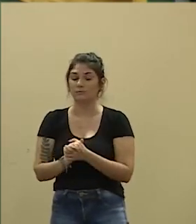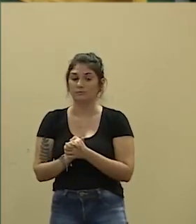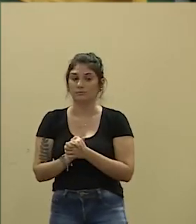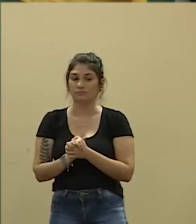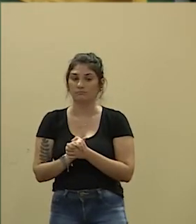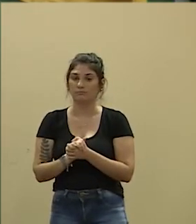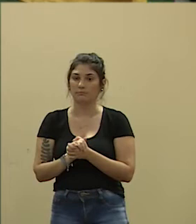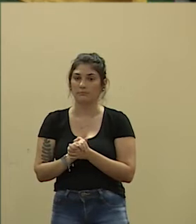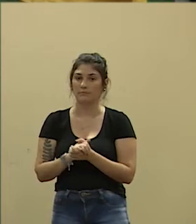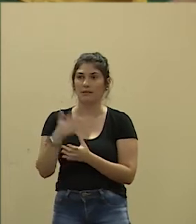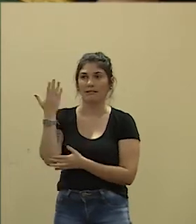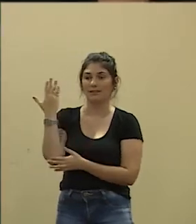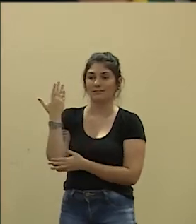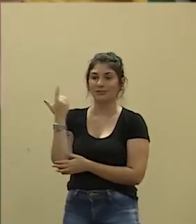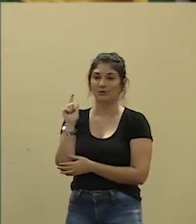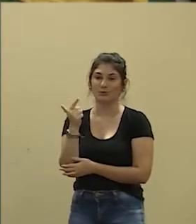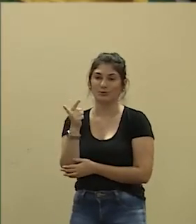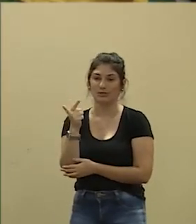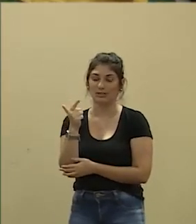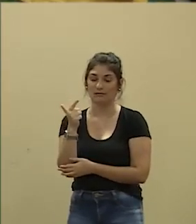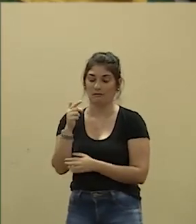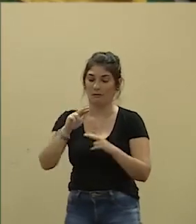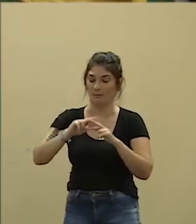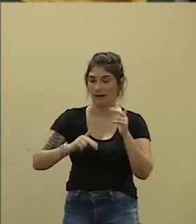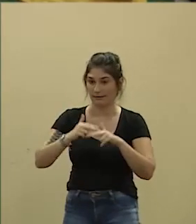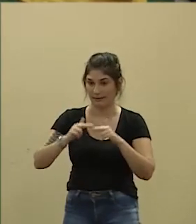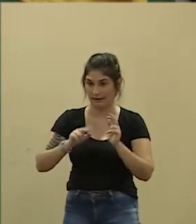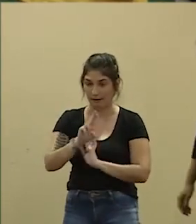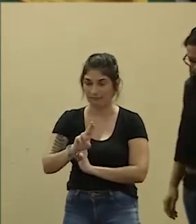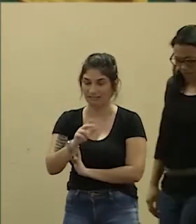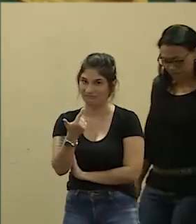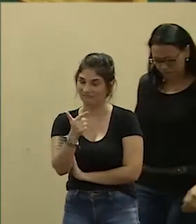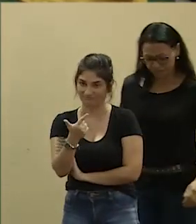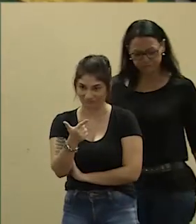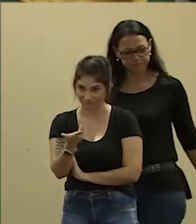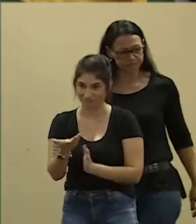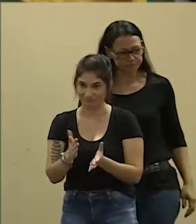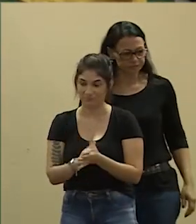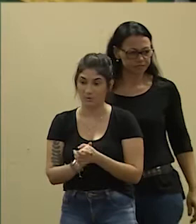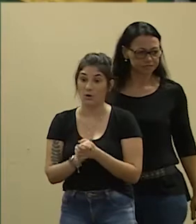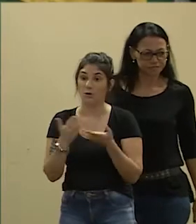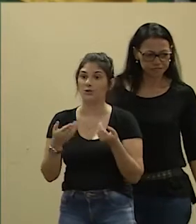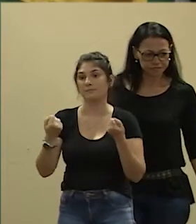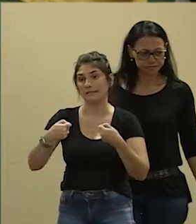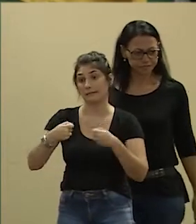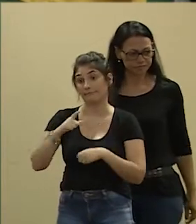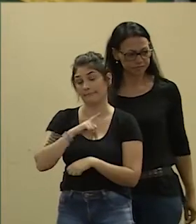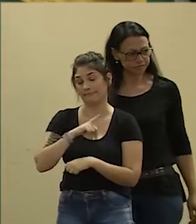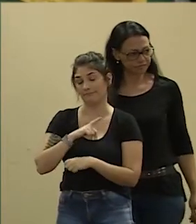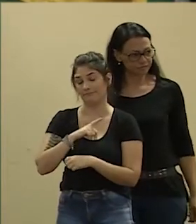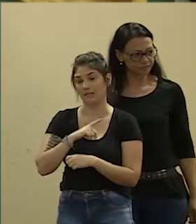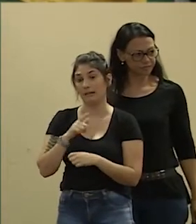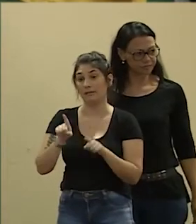tempo atrás a o equipamento é uma barreira grande né hoje não é mais mas enfim você precisa ter iluminação se eu for